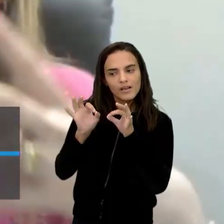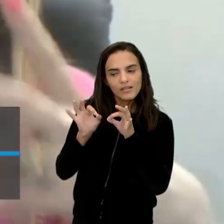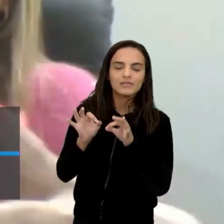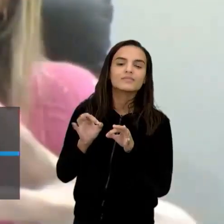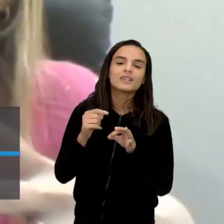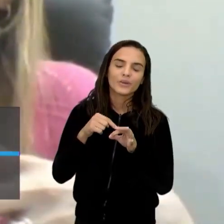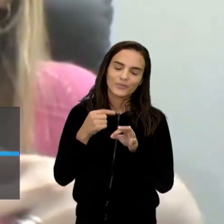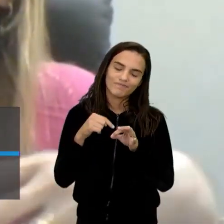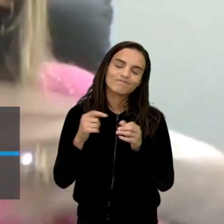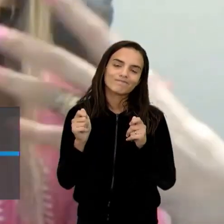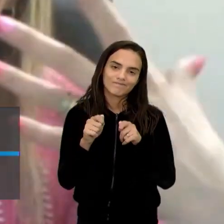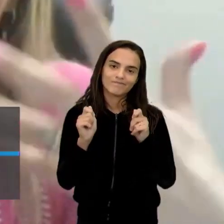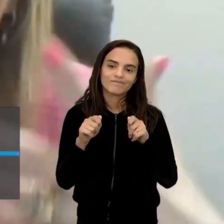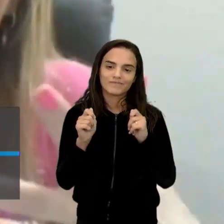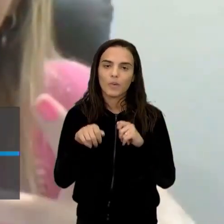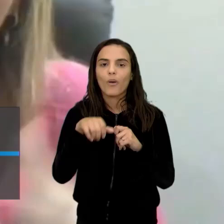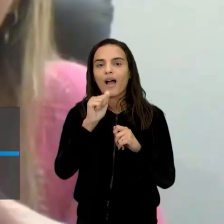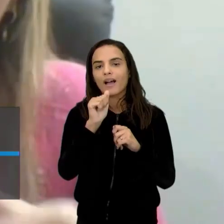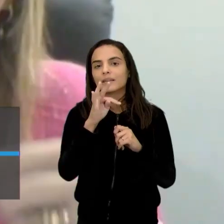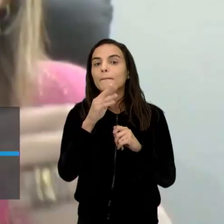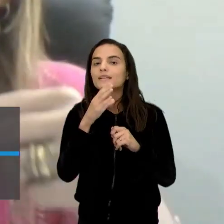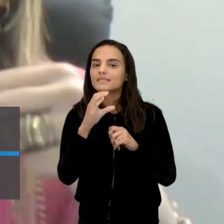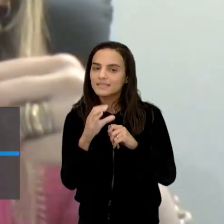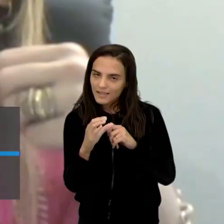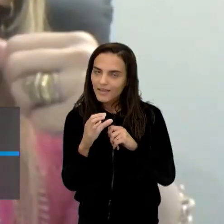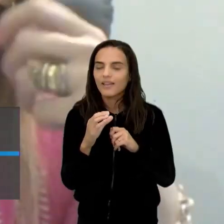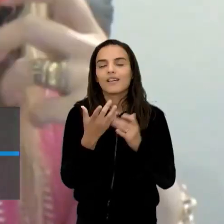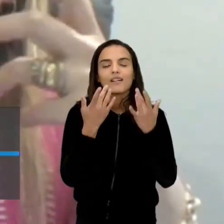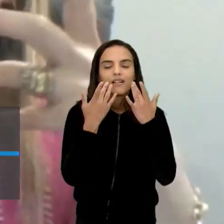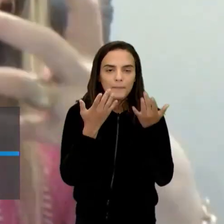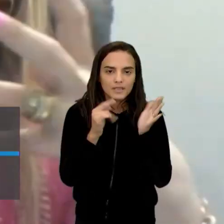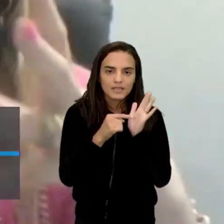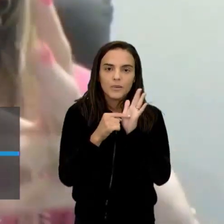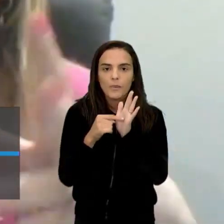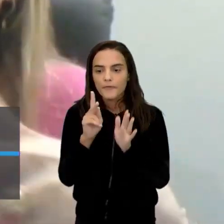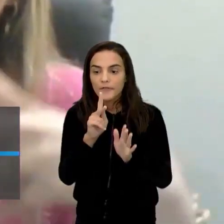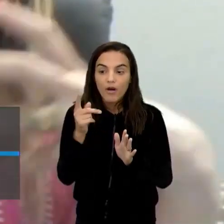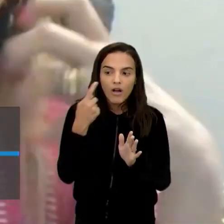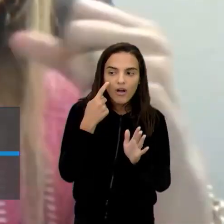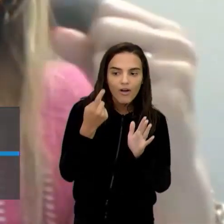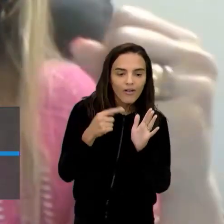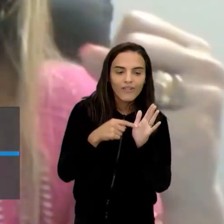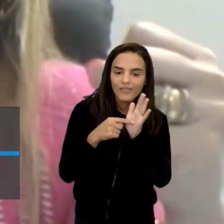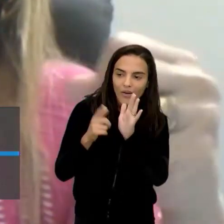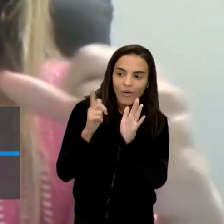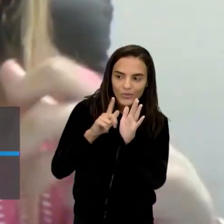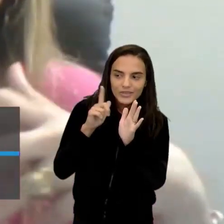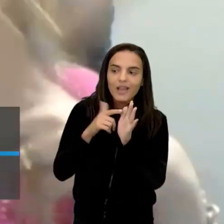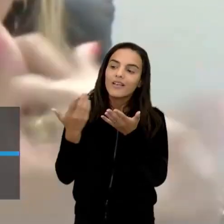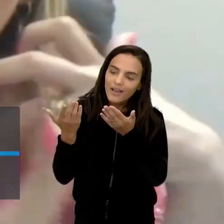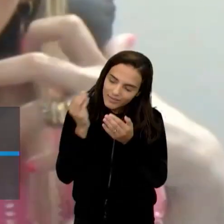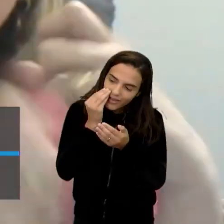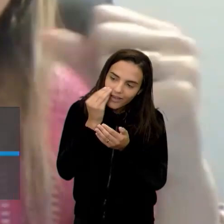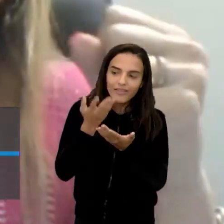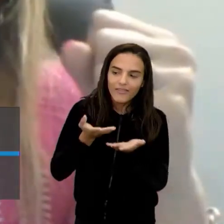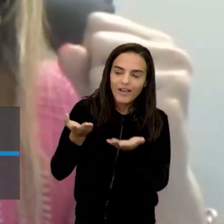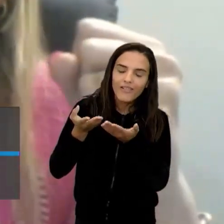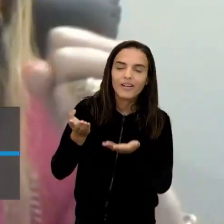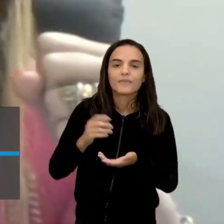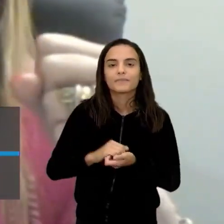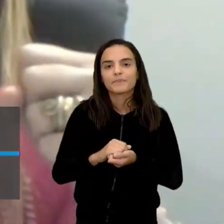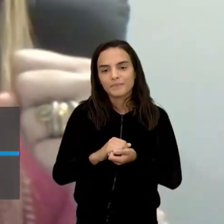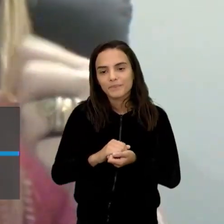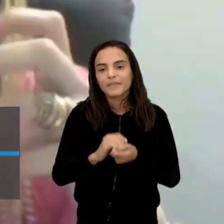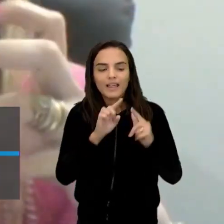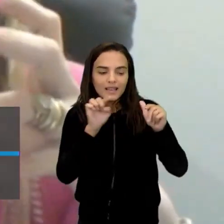eu devo, sim, no ATPC, apresentar para os professores dele e falar, olha, assim comigo dá certo, esse recurso está dando certo